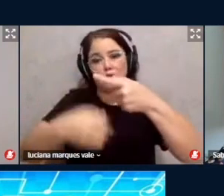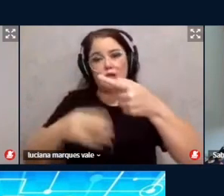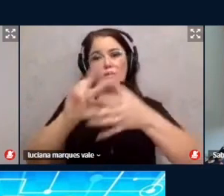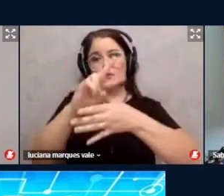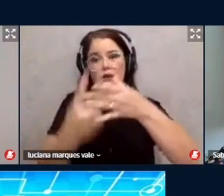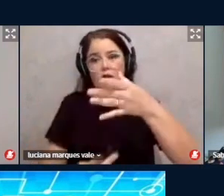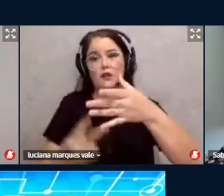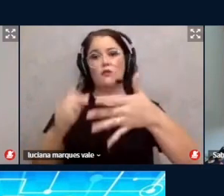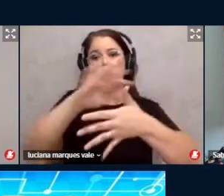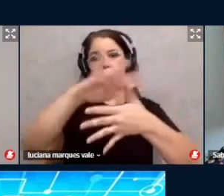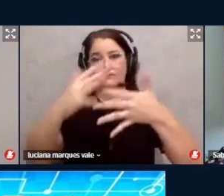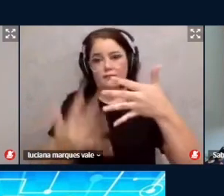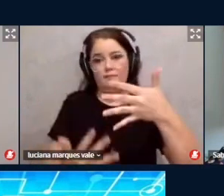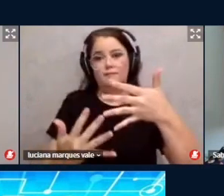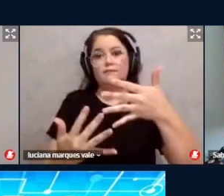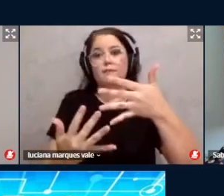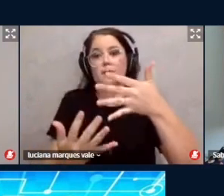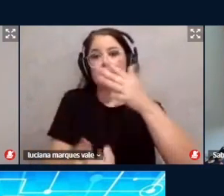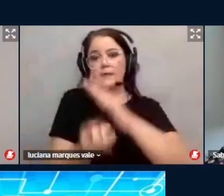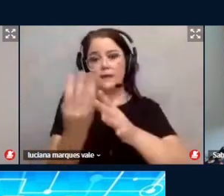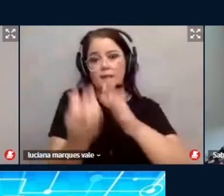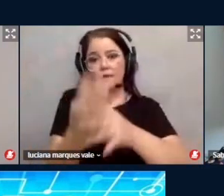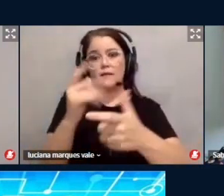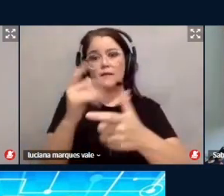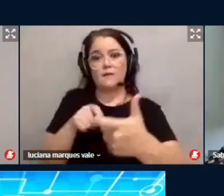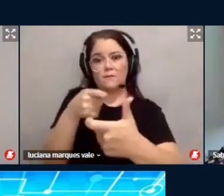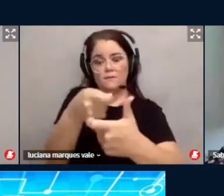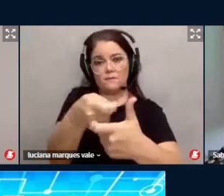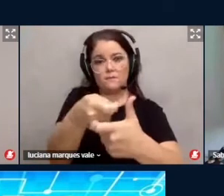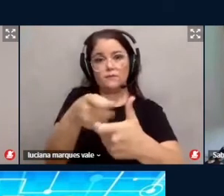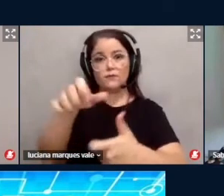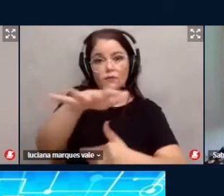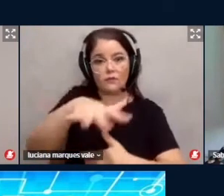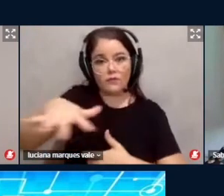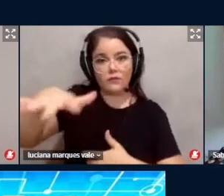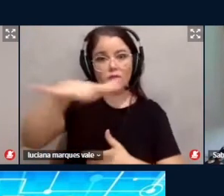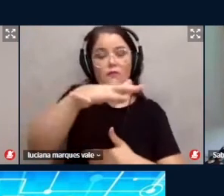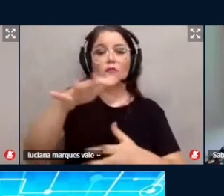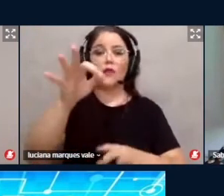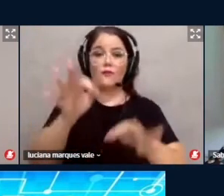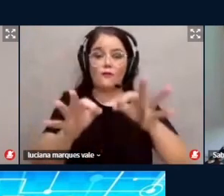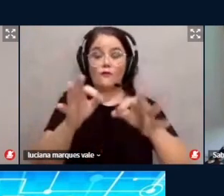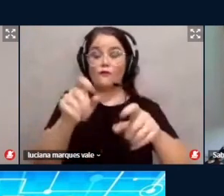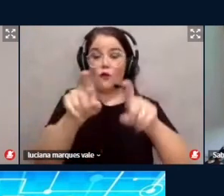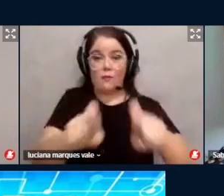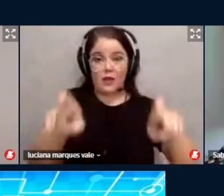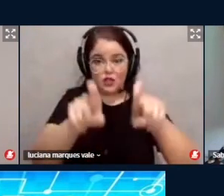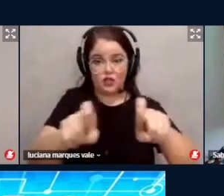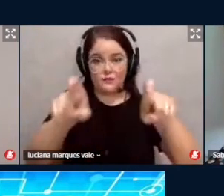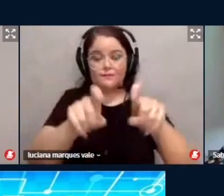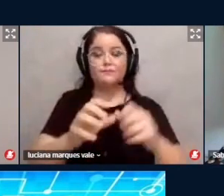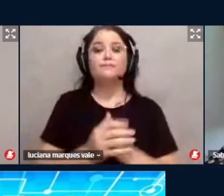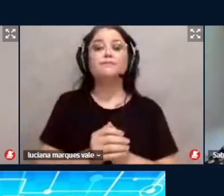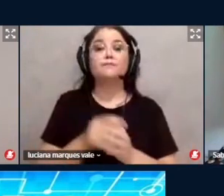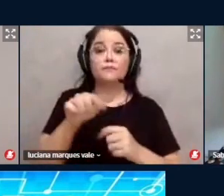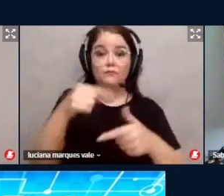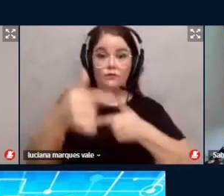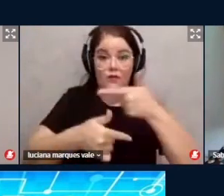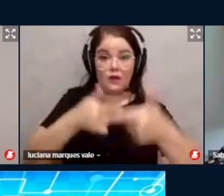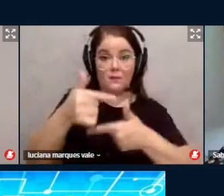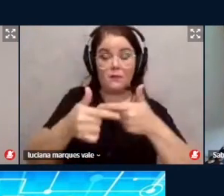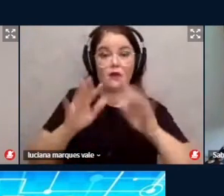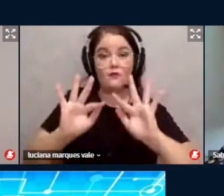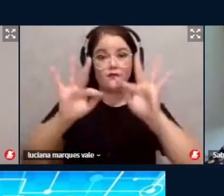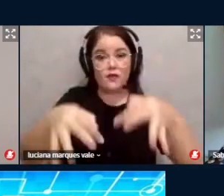Sinais Brasileira, Criação de Sinais-Termo do Campo da Informática. Este trabalho final, que